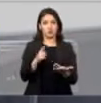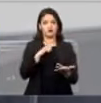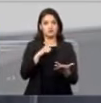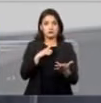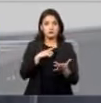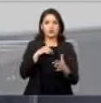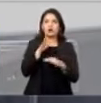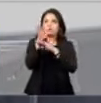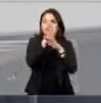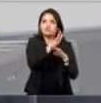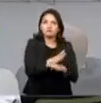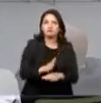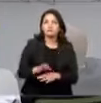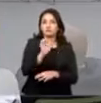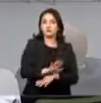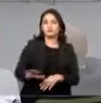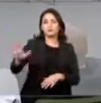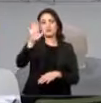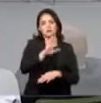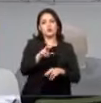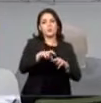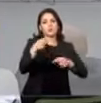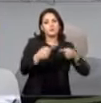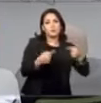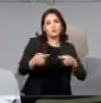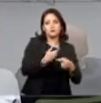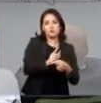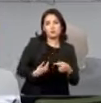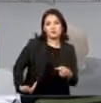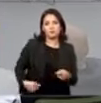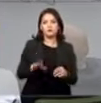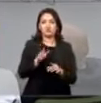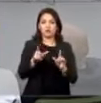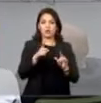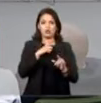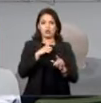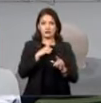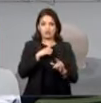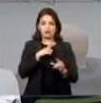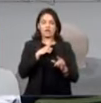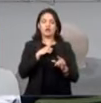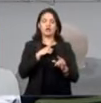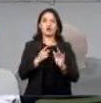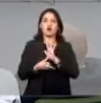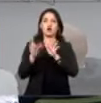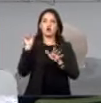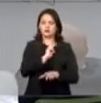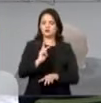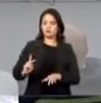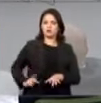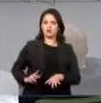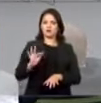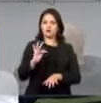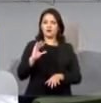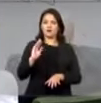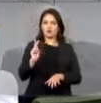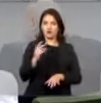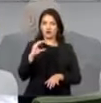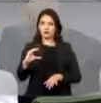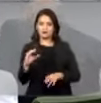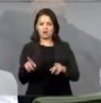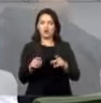públicas e de Estado iniciadas e firmadas nos governos FHC e Lula. Criamos, de fato, uma indústria